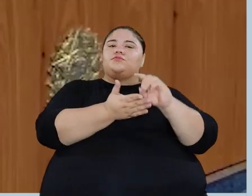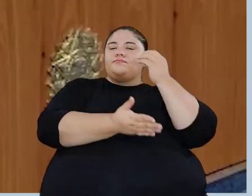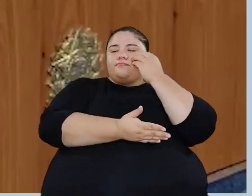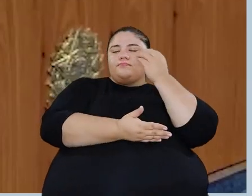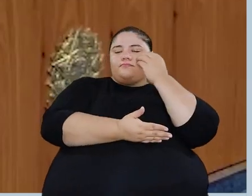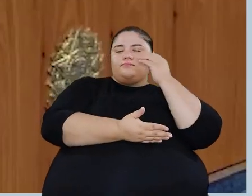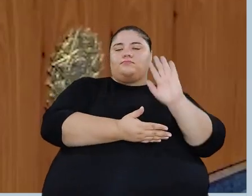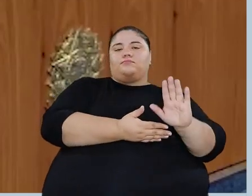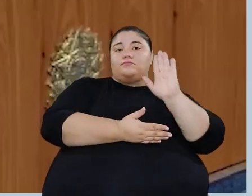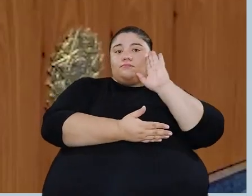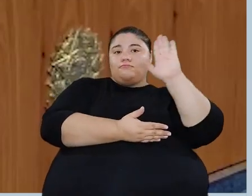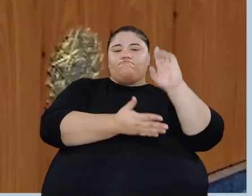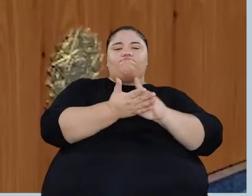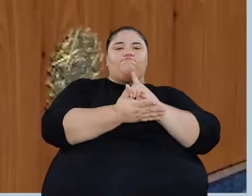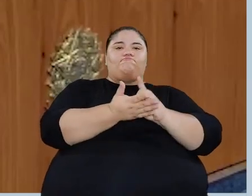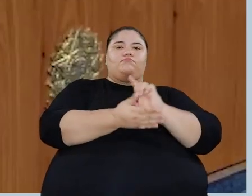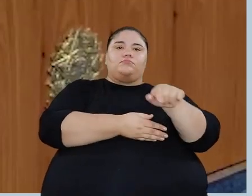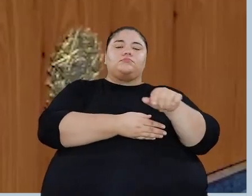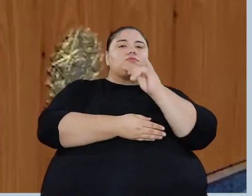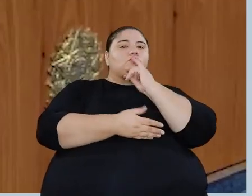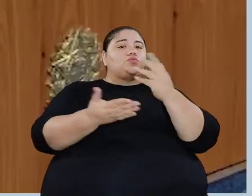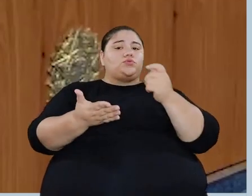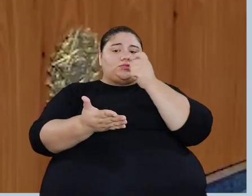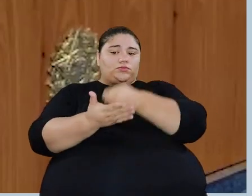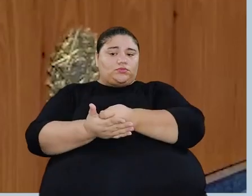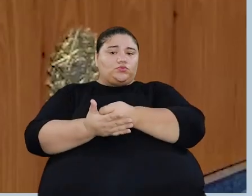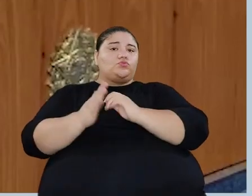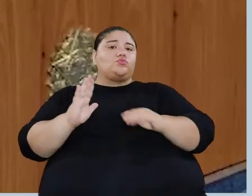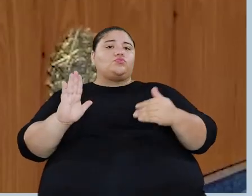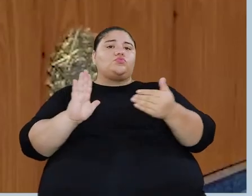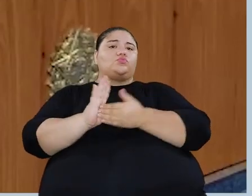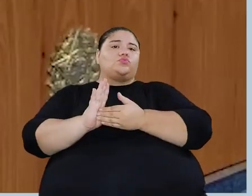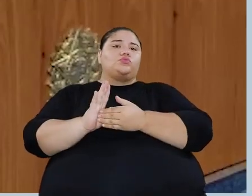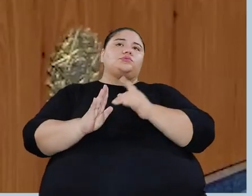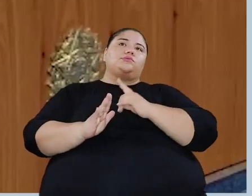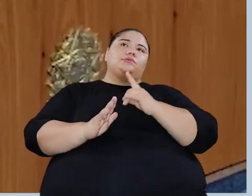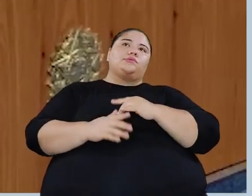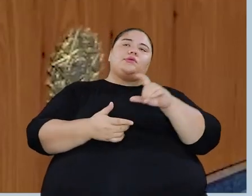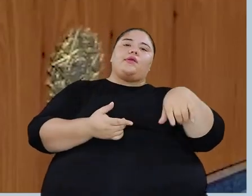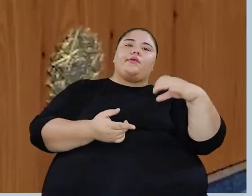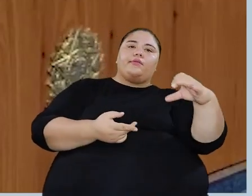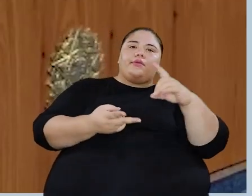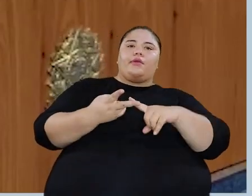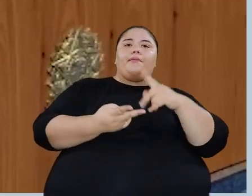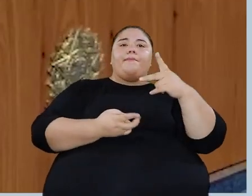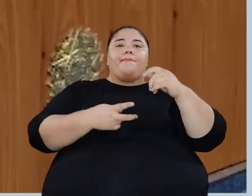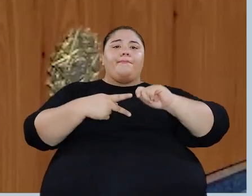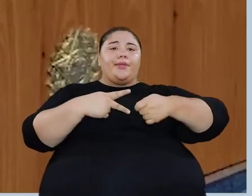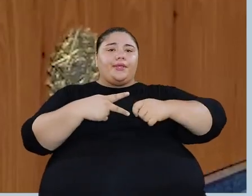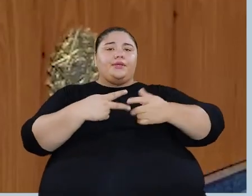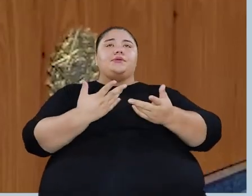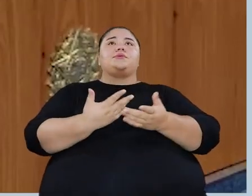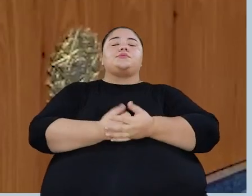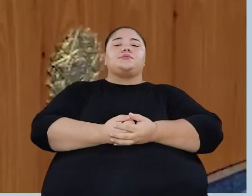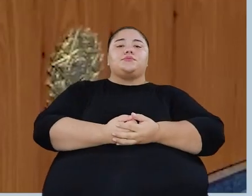né? Preponderantemente digital. Hoje em dia, os meios de pagamento estão todos muitos em cartão de crédito, muitos em Pix.